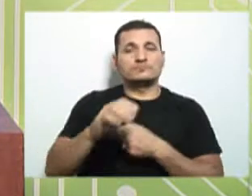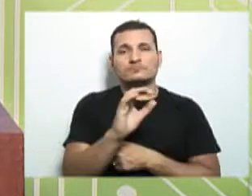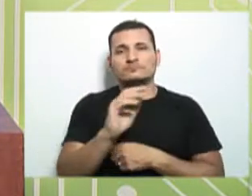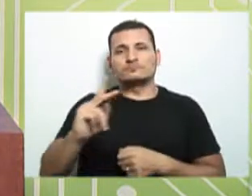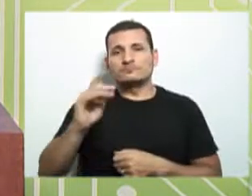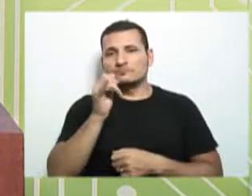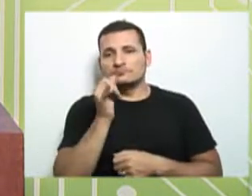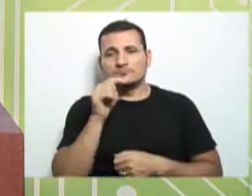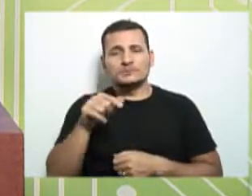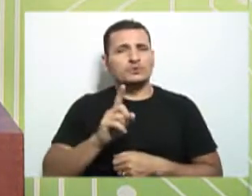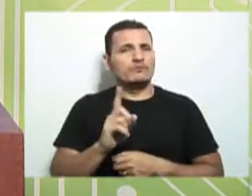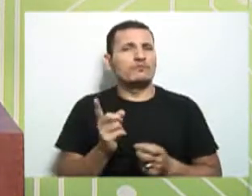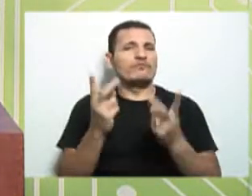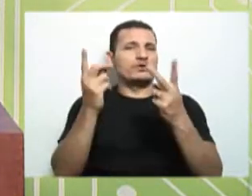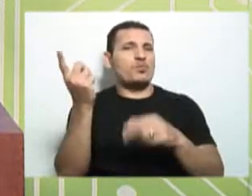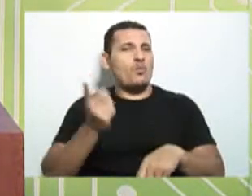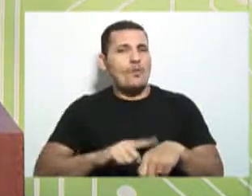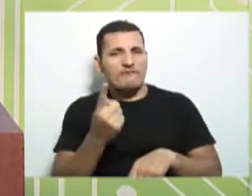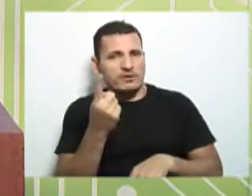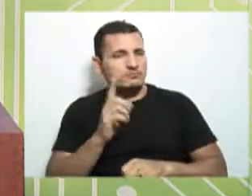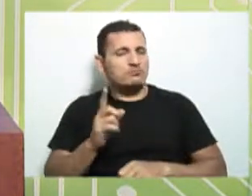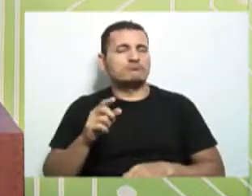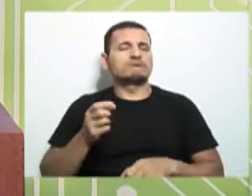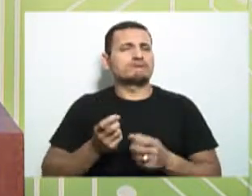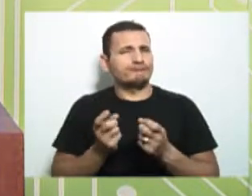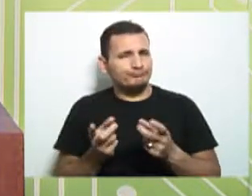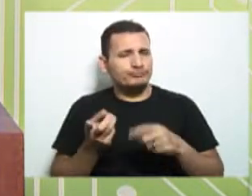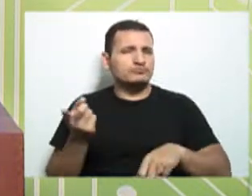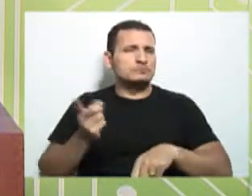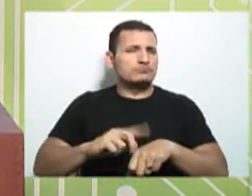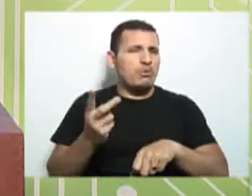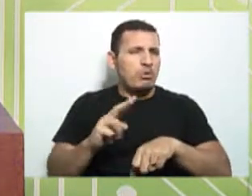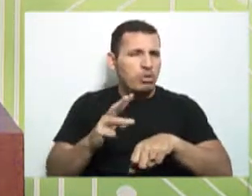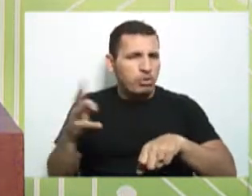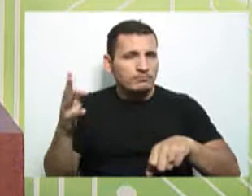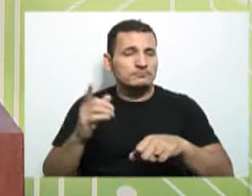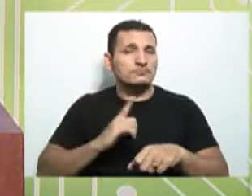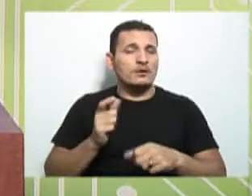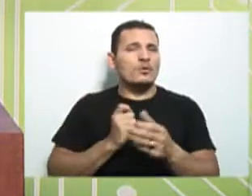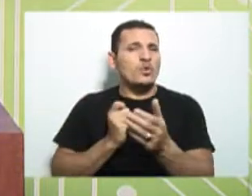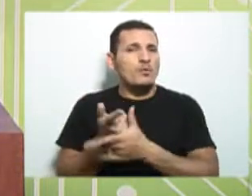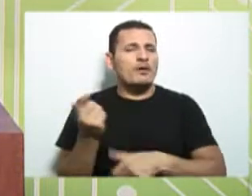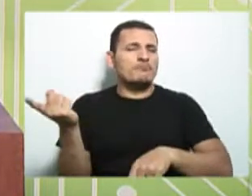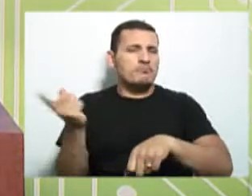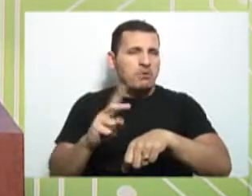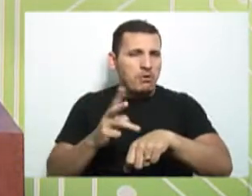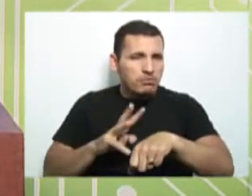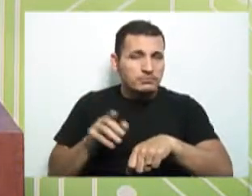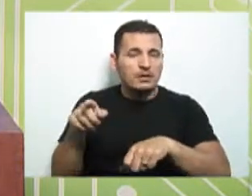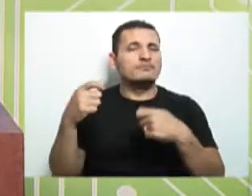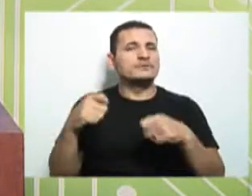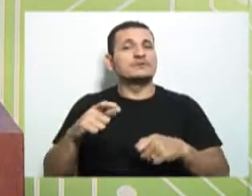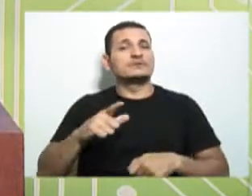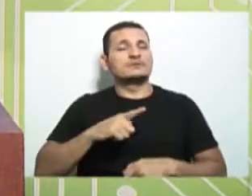ela não vende só uma vez, ela quer vender outras vezes, ela quer comprar outras vezes, ela precisa ter a sua sustentabilidade no